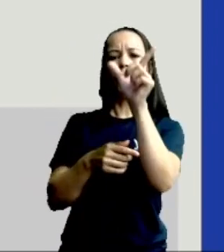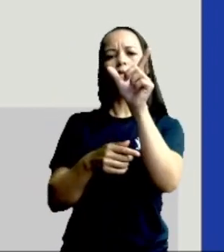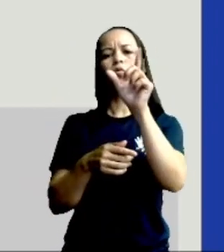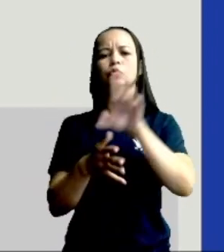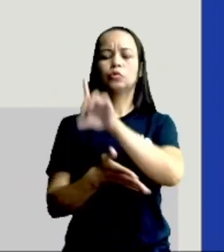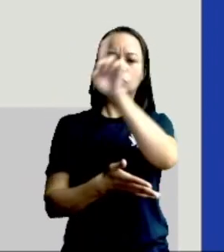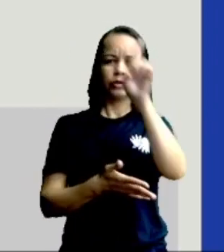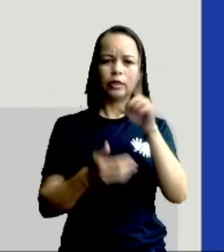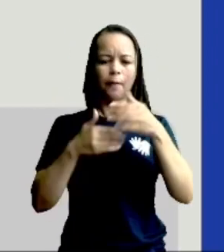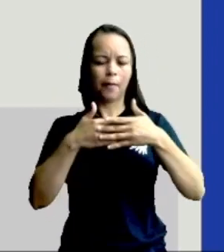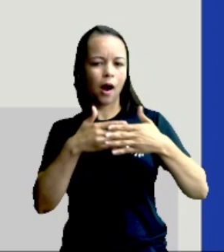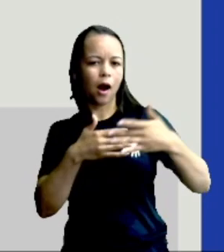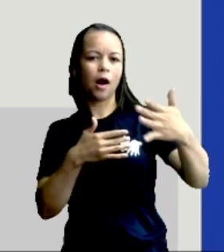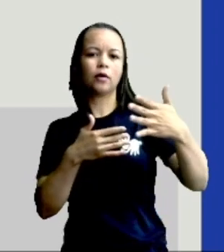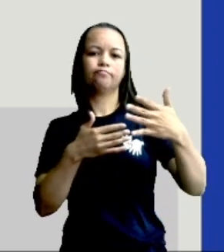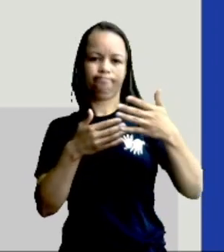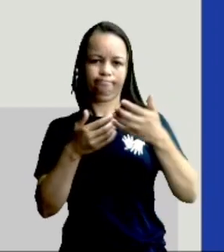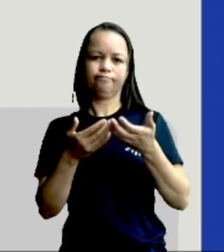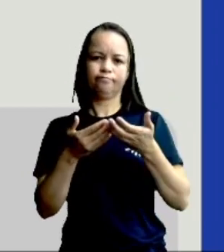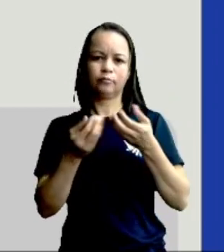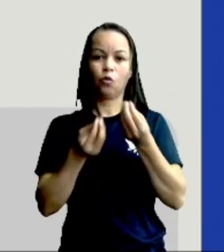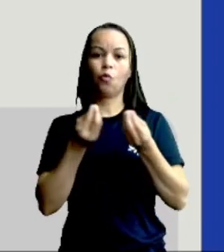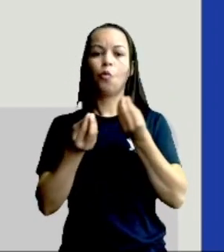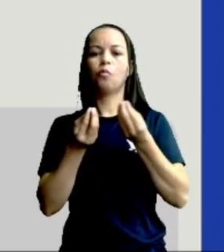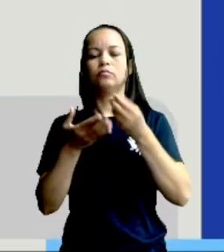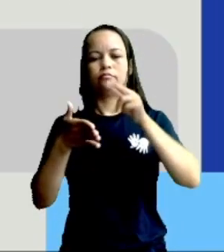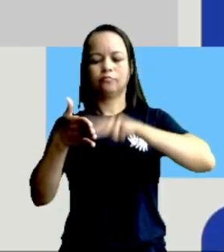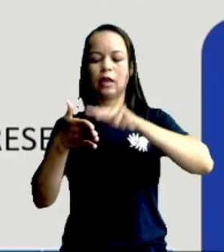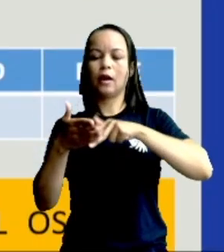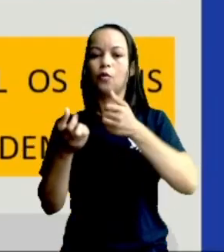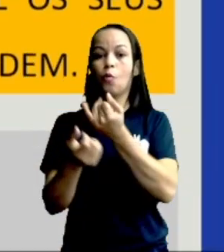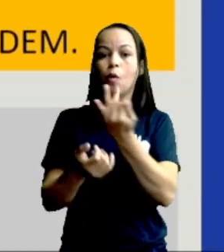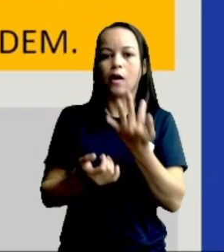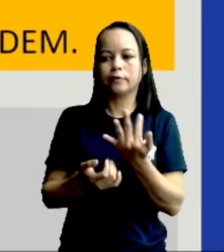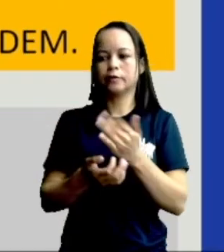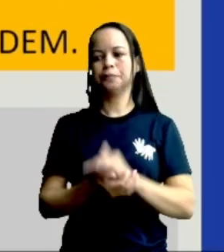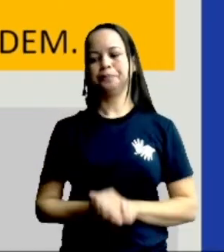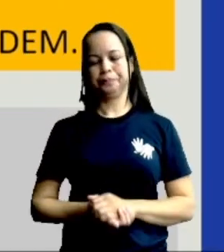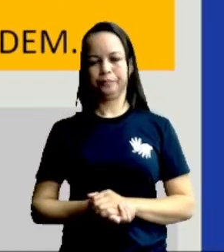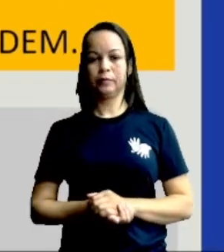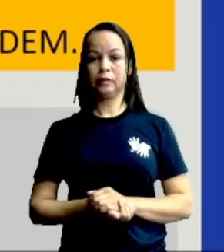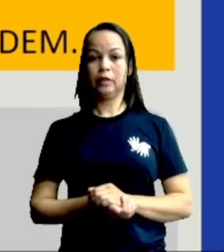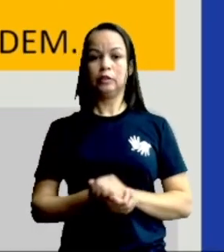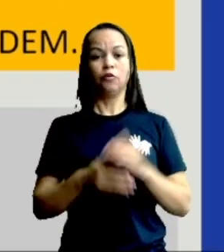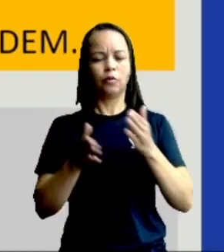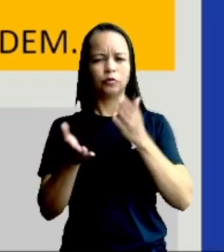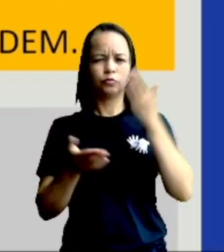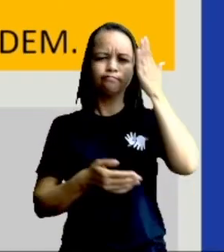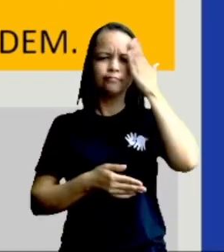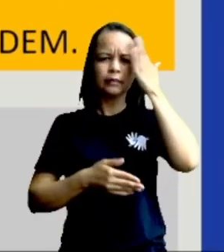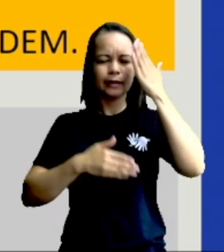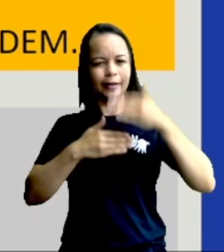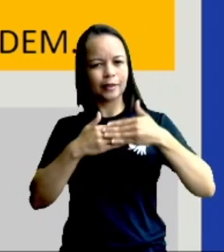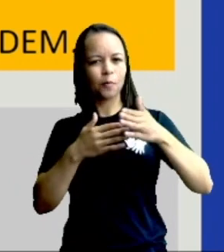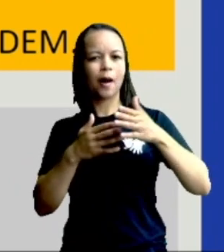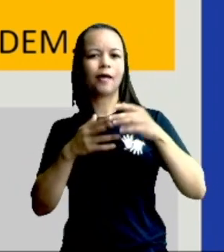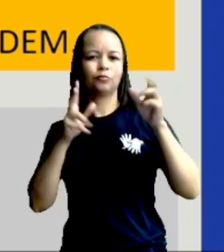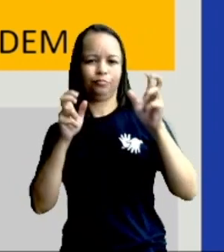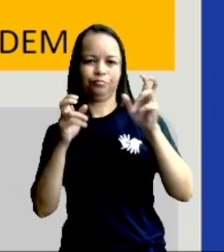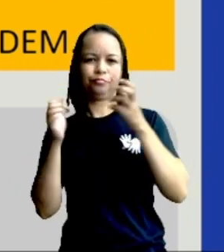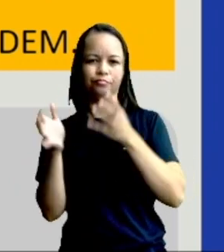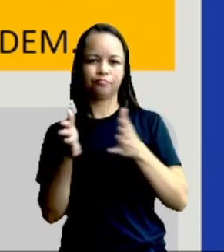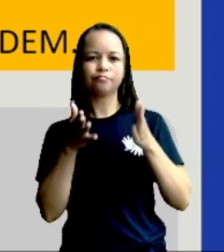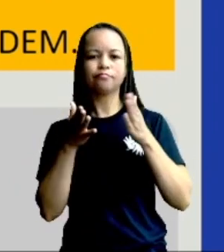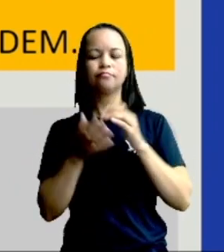né? Consequentemente. Então, vamos lá continuar entendendo um pouquinho mais desse assunto. Presta